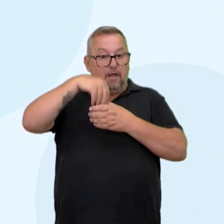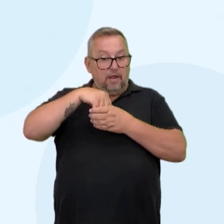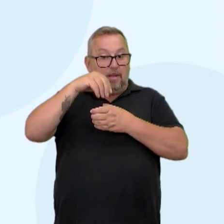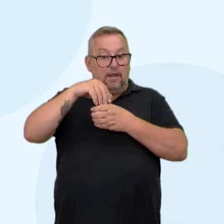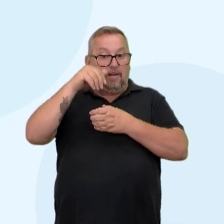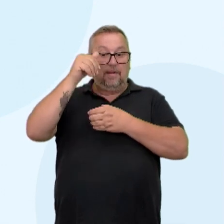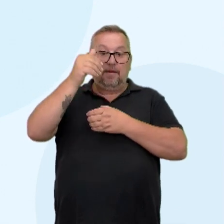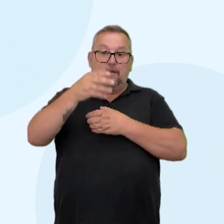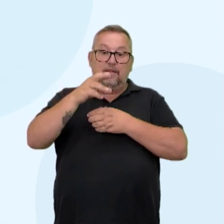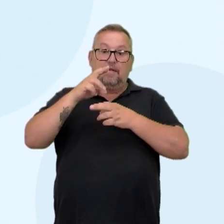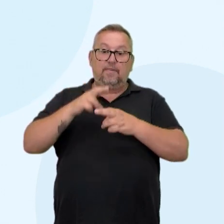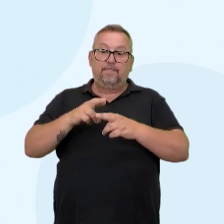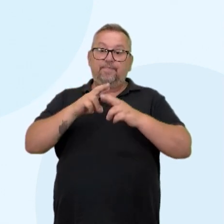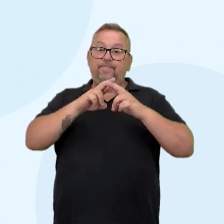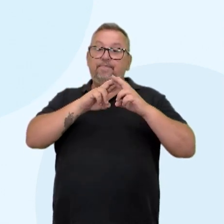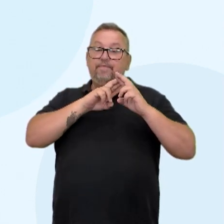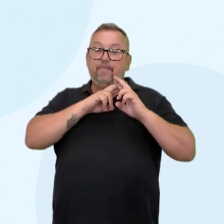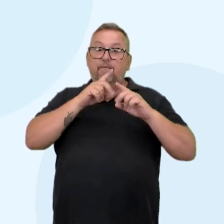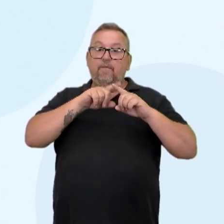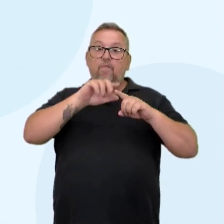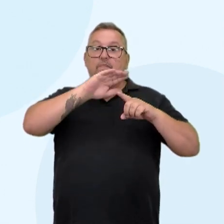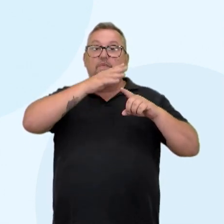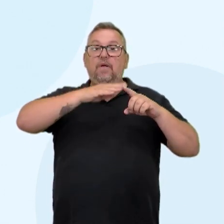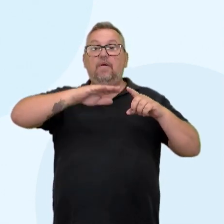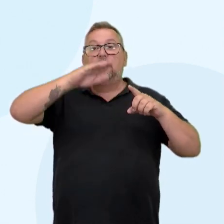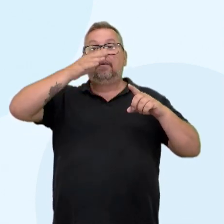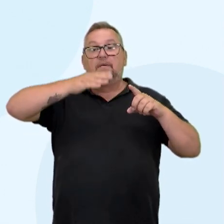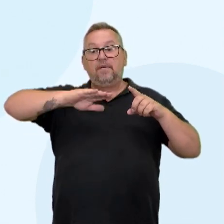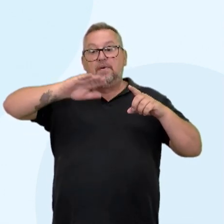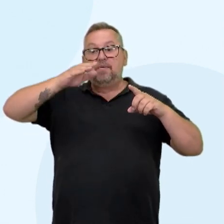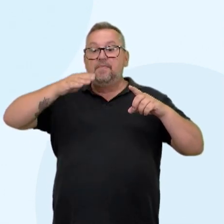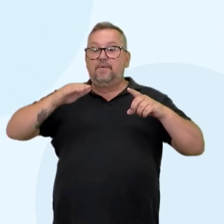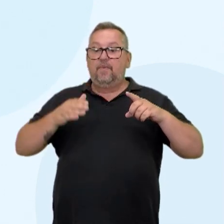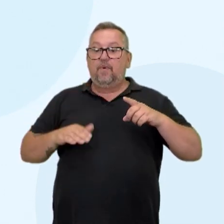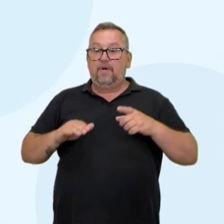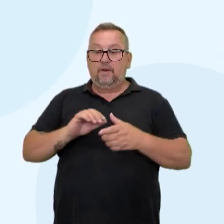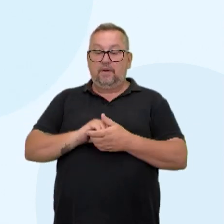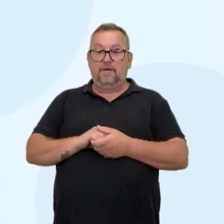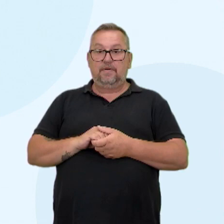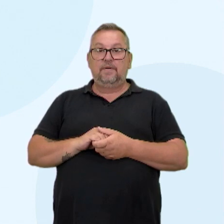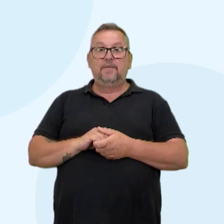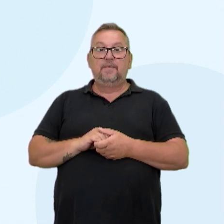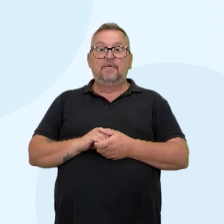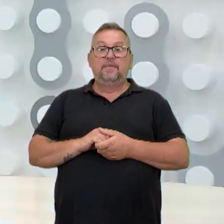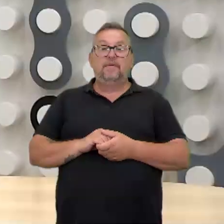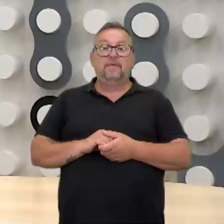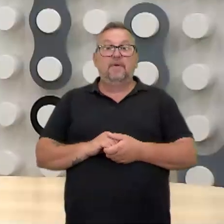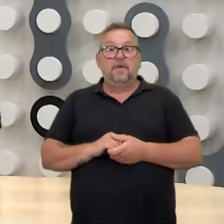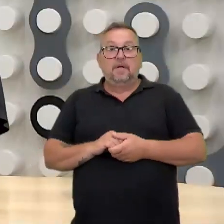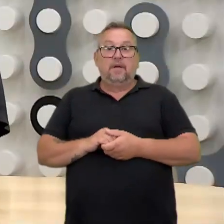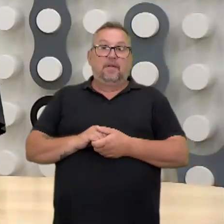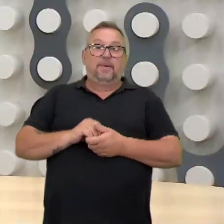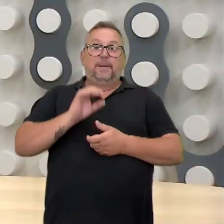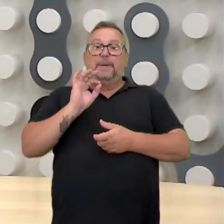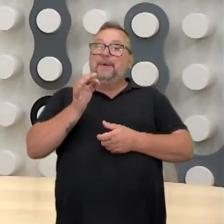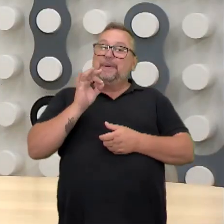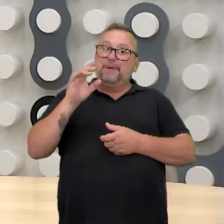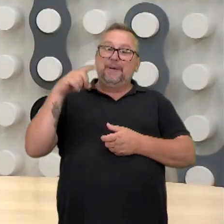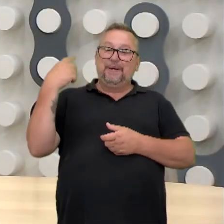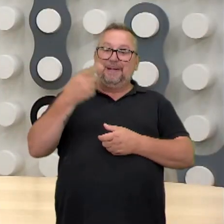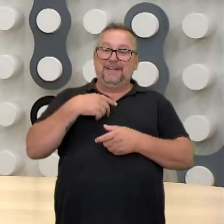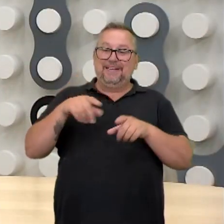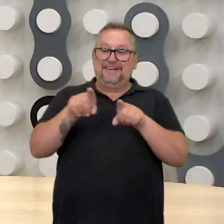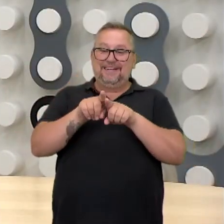internas e externas responsáveis pela formação do relevo. Certo, pessoal? Então é isso, já estamos aí